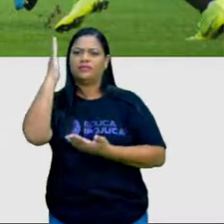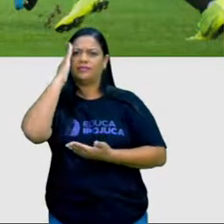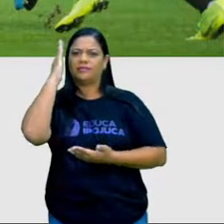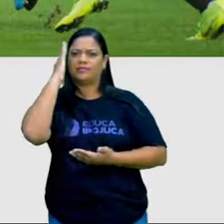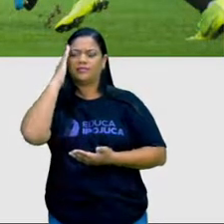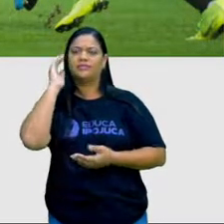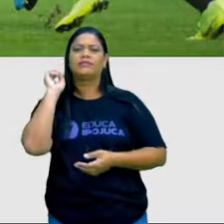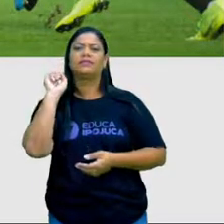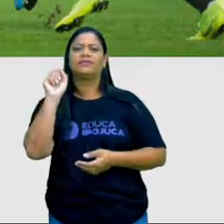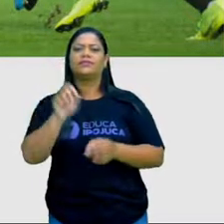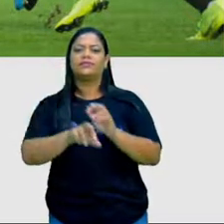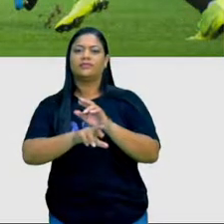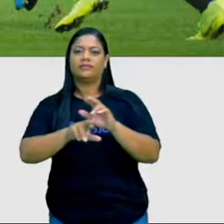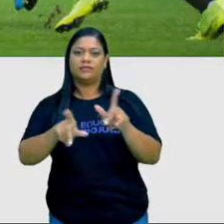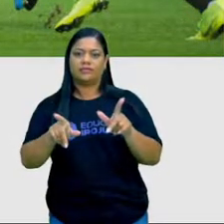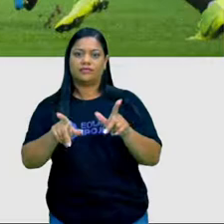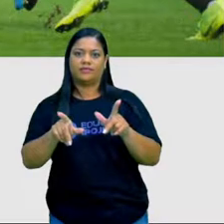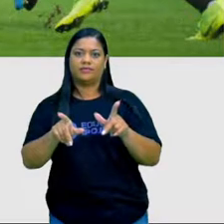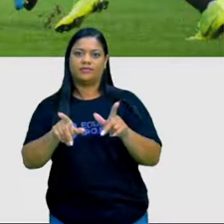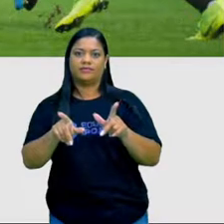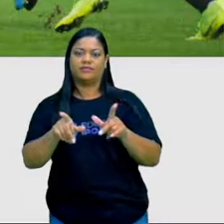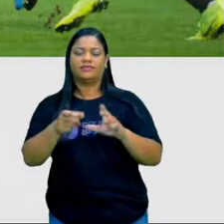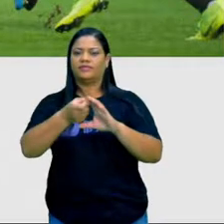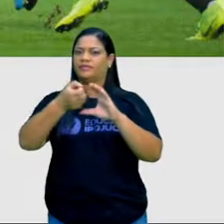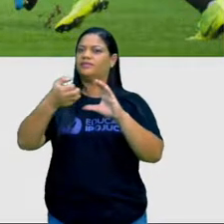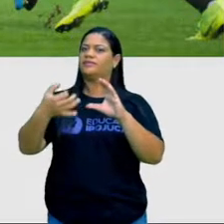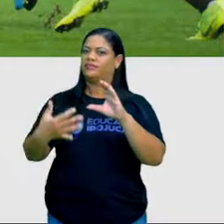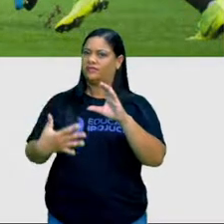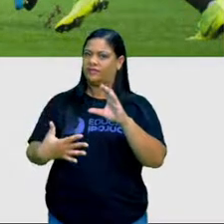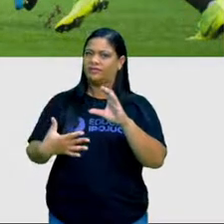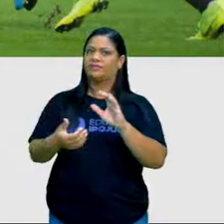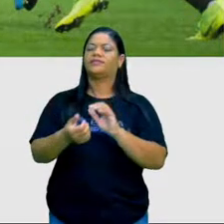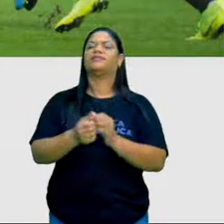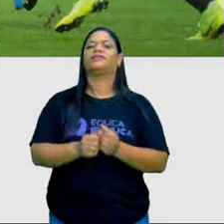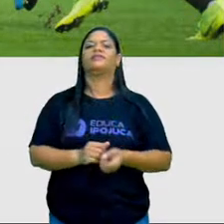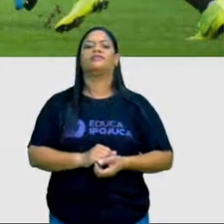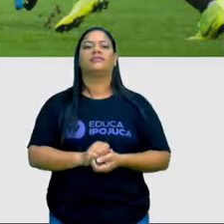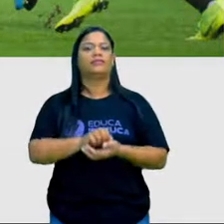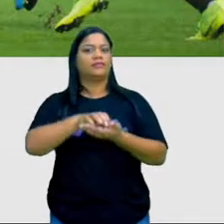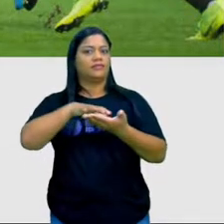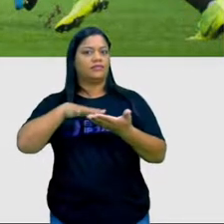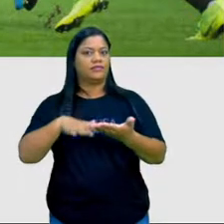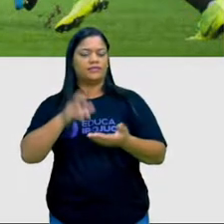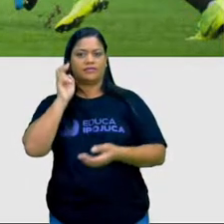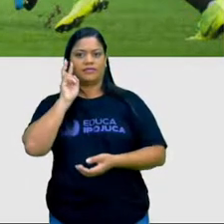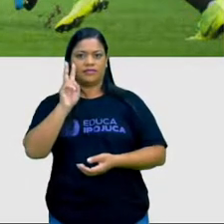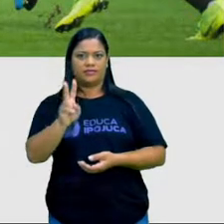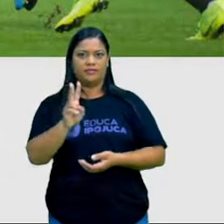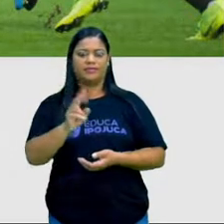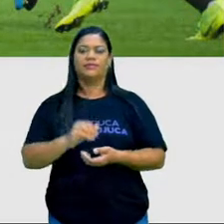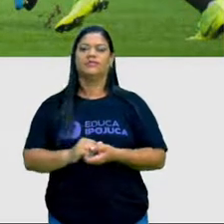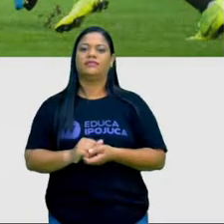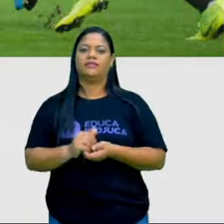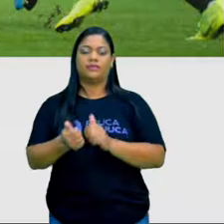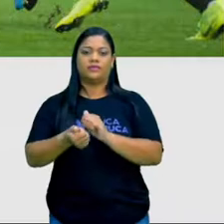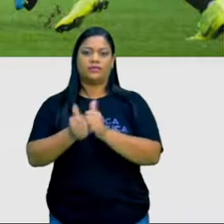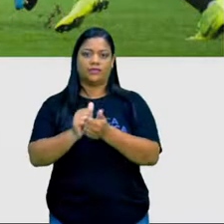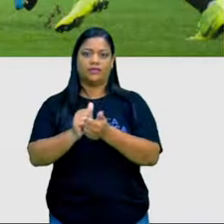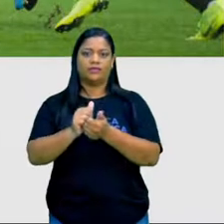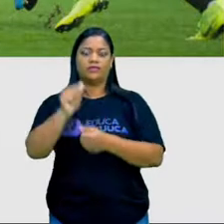entender o que diferencia essas duas atividades. Aqui a gente está vendo o jogo feminino,